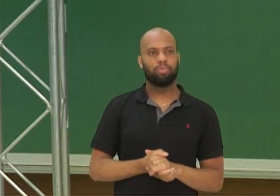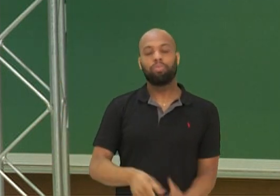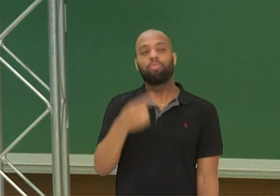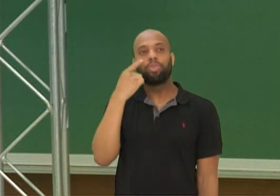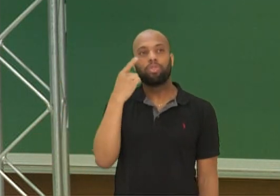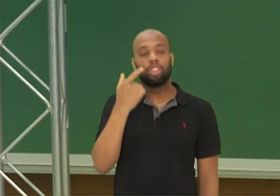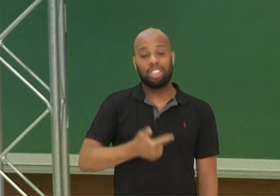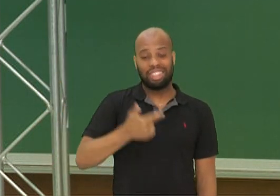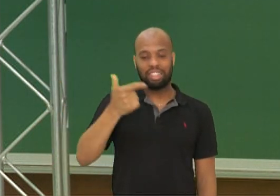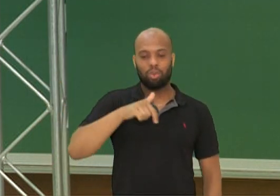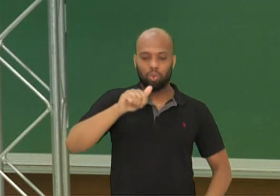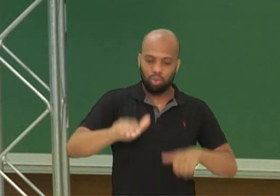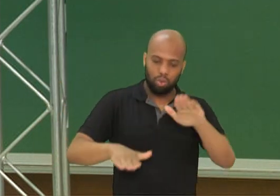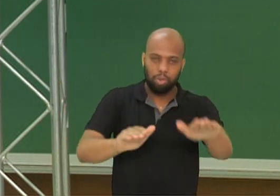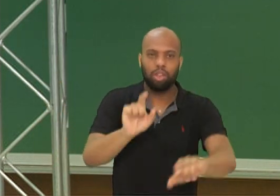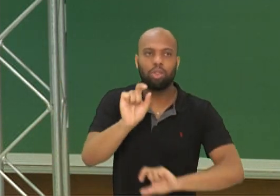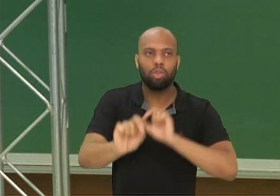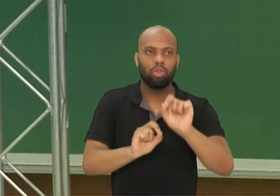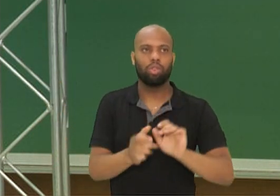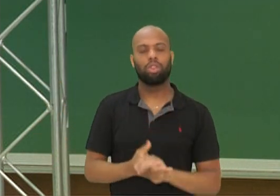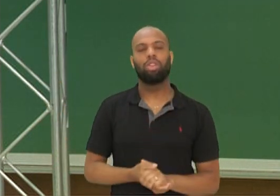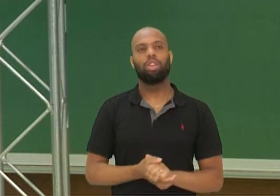Veja, o segundo passo, então, é